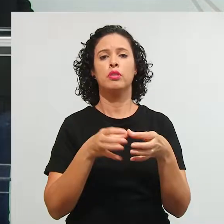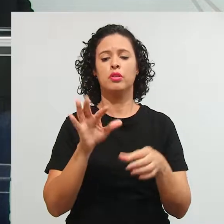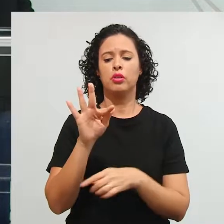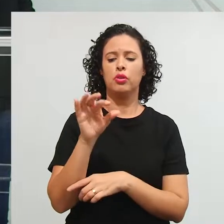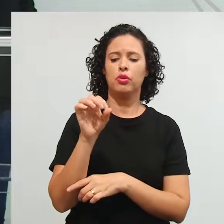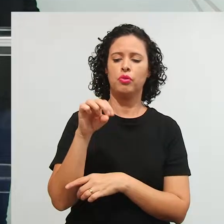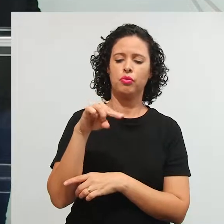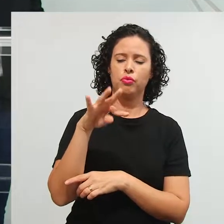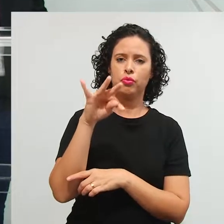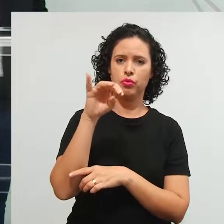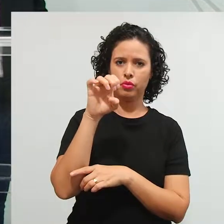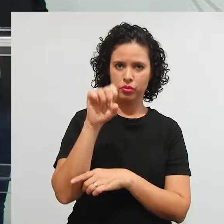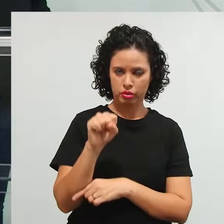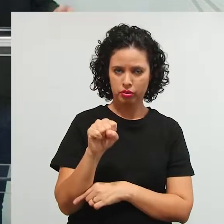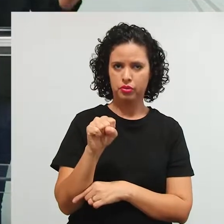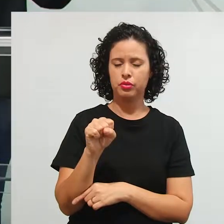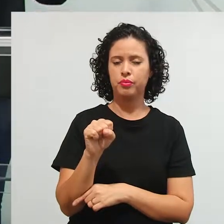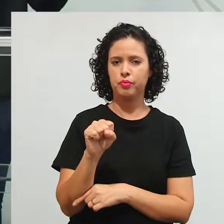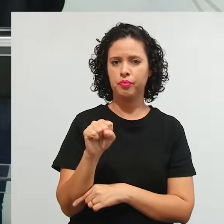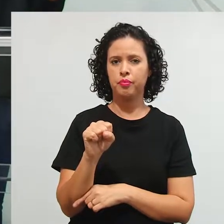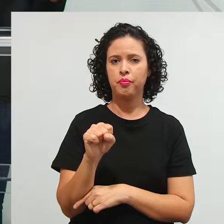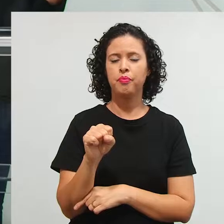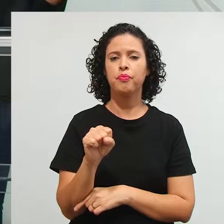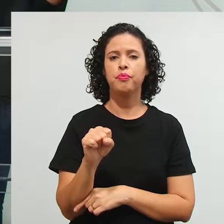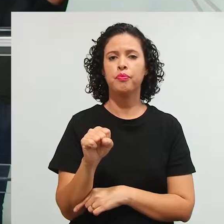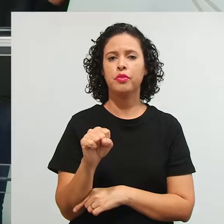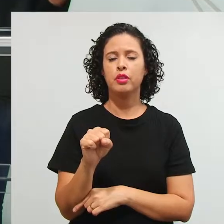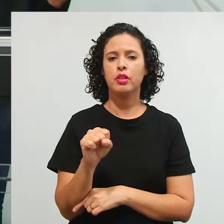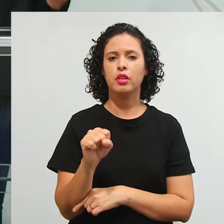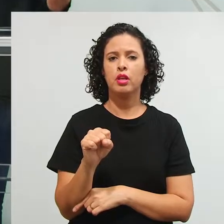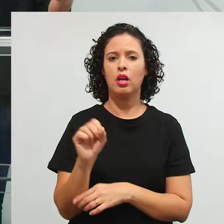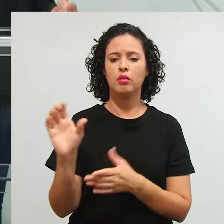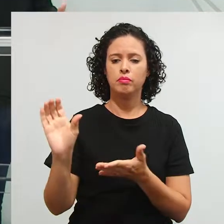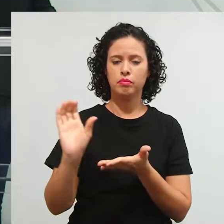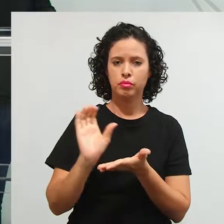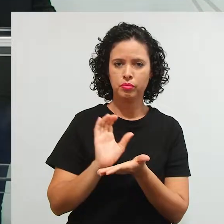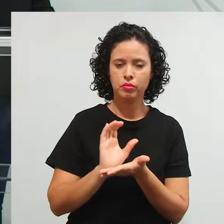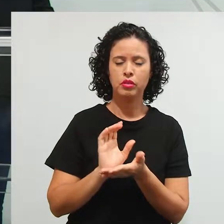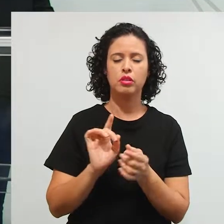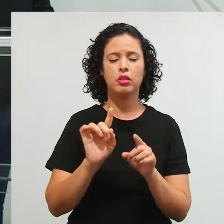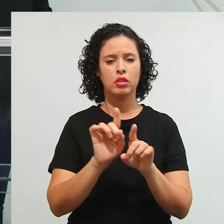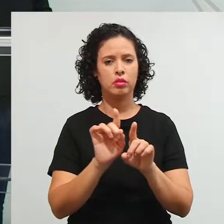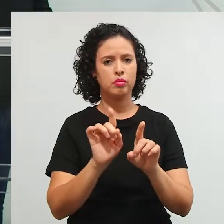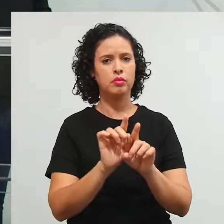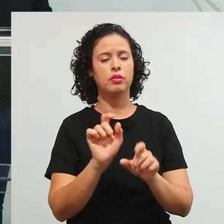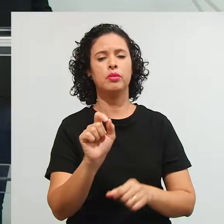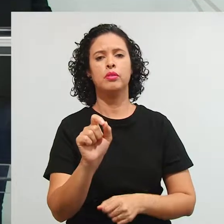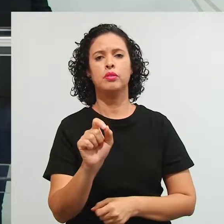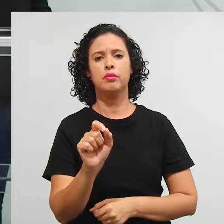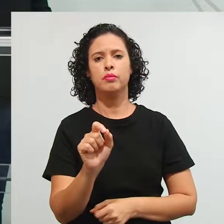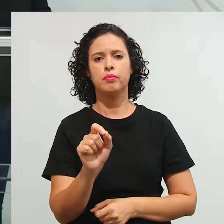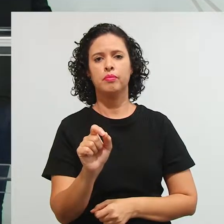fontes e destinação de recurso, tanto as disponibilidades